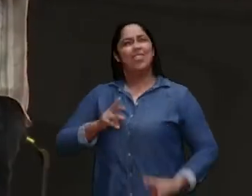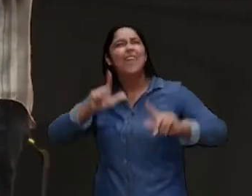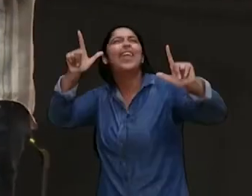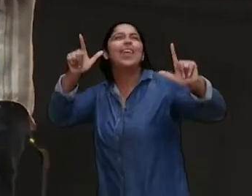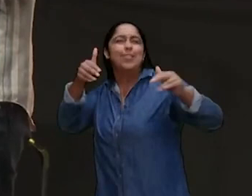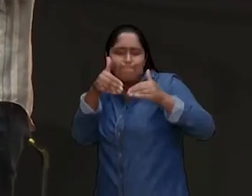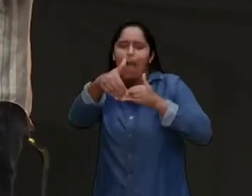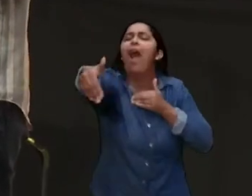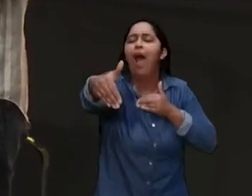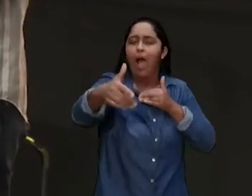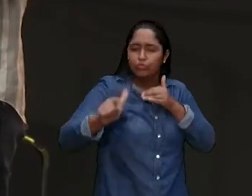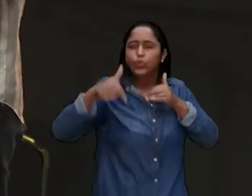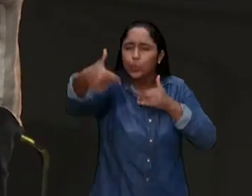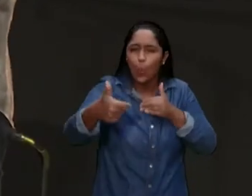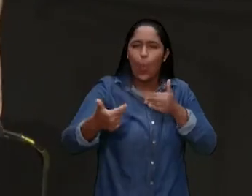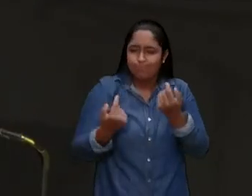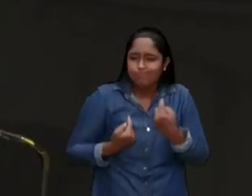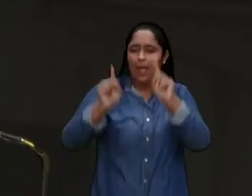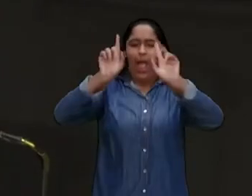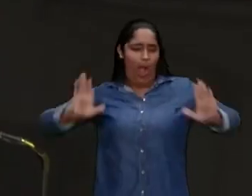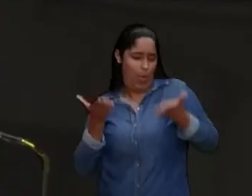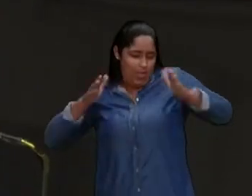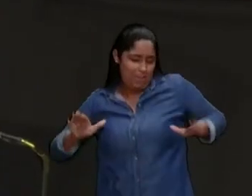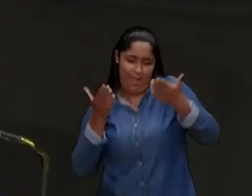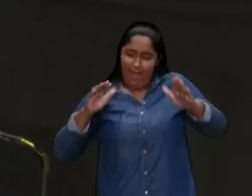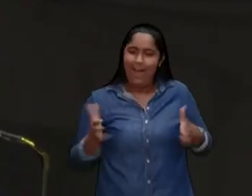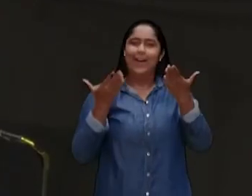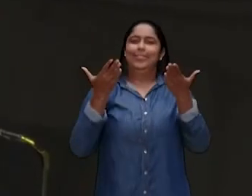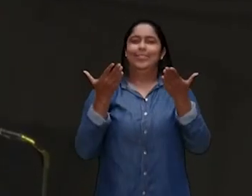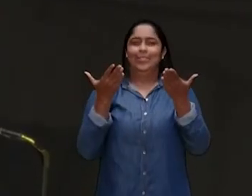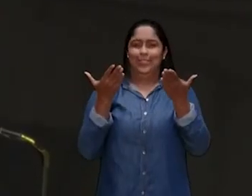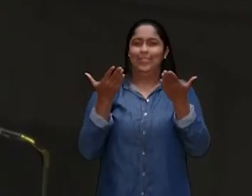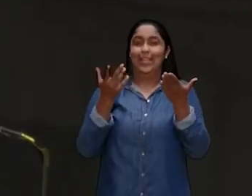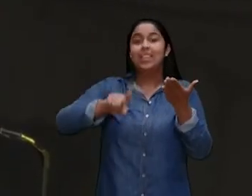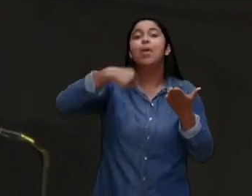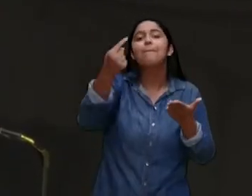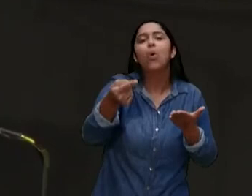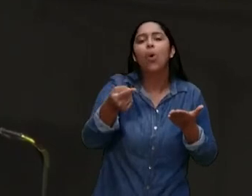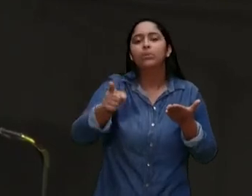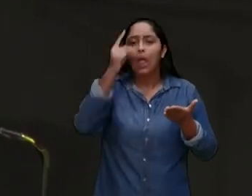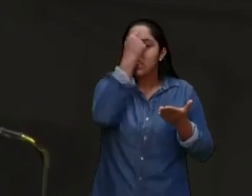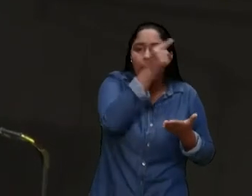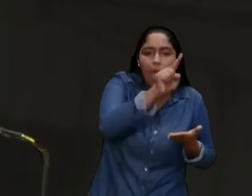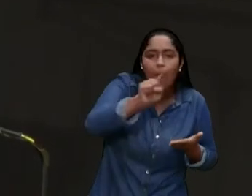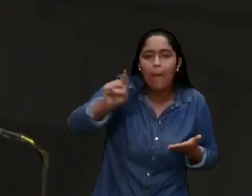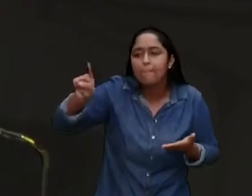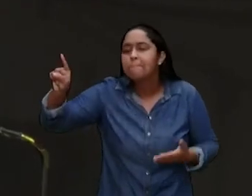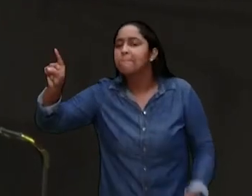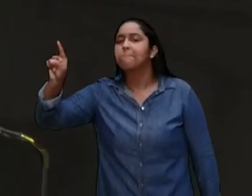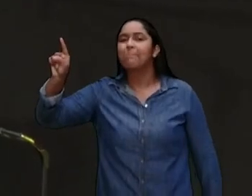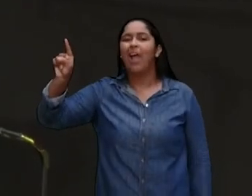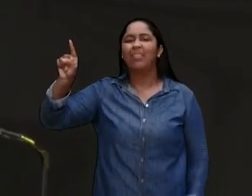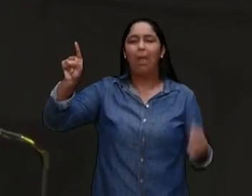não já saiu da igreja parou na casa daquele seu amigo aquele que legal gente boa